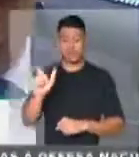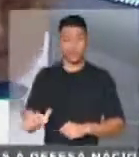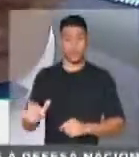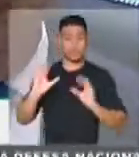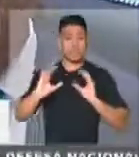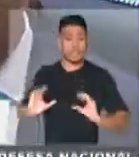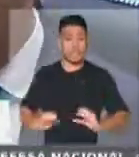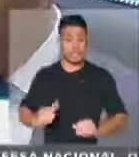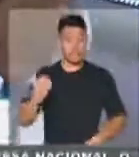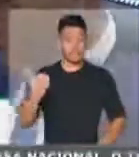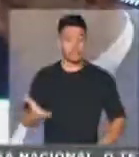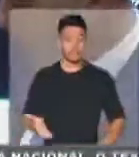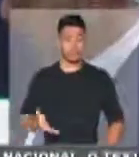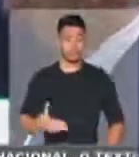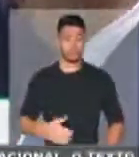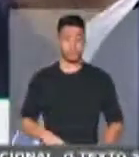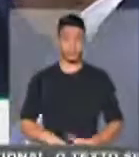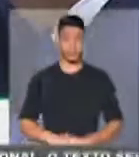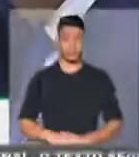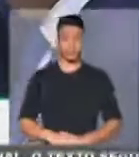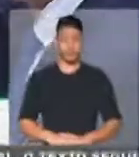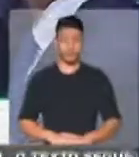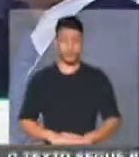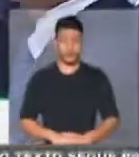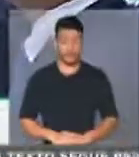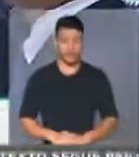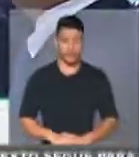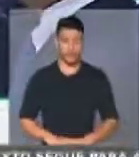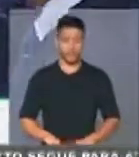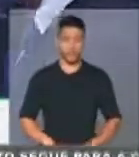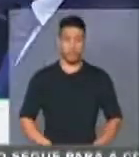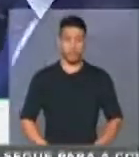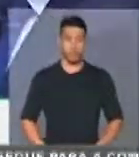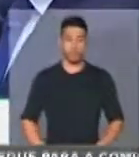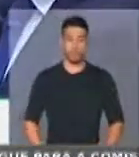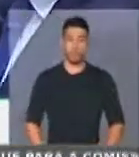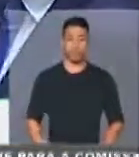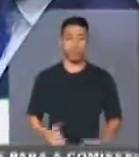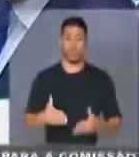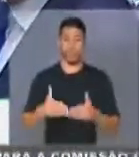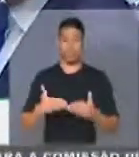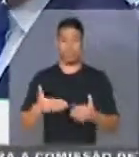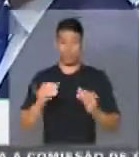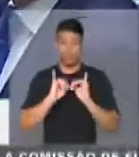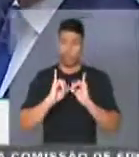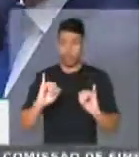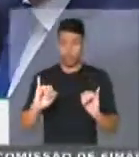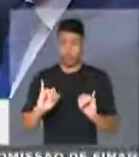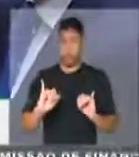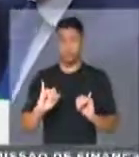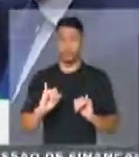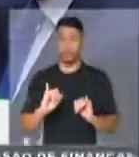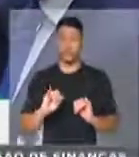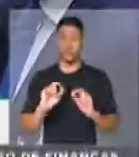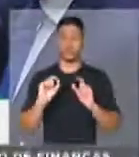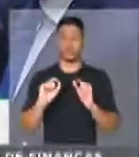estão privadas pelos bandidos. Eu pedi a Vossa Excelência a divulgação e que a família